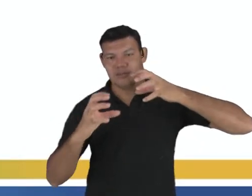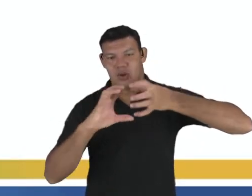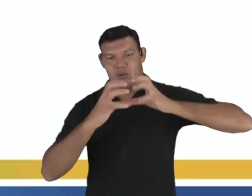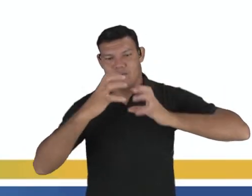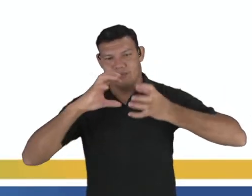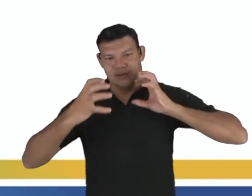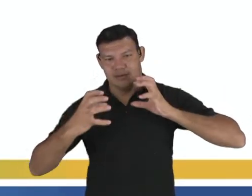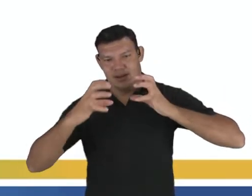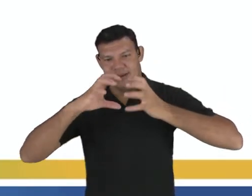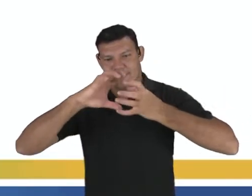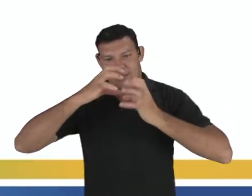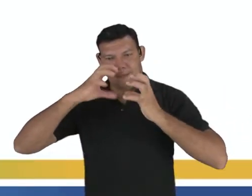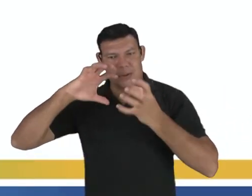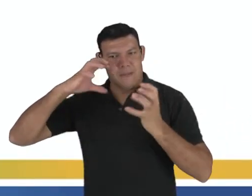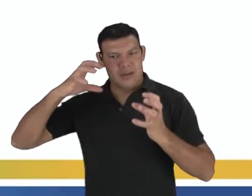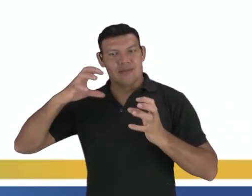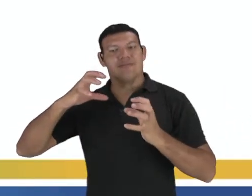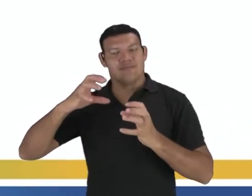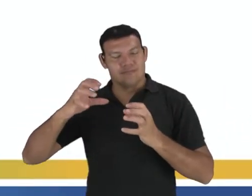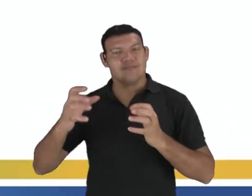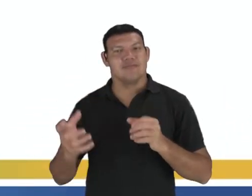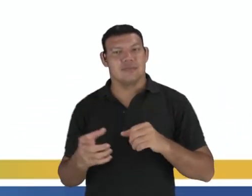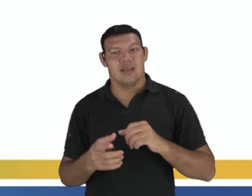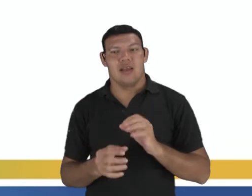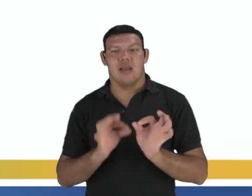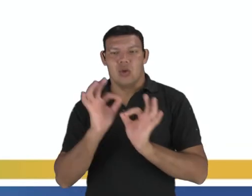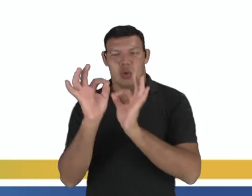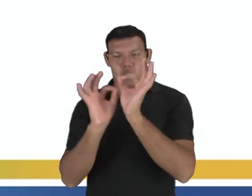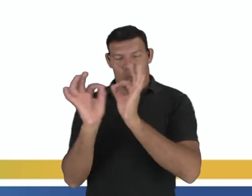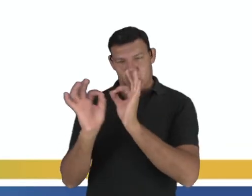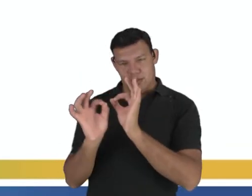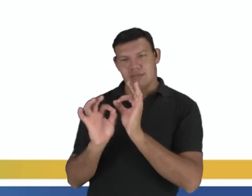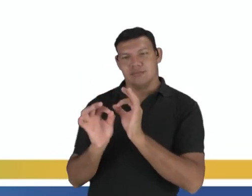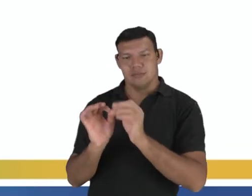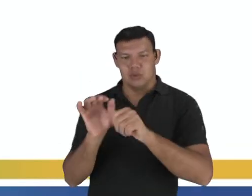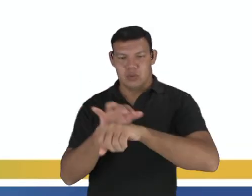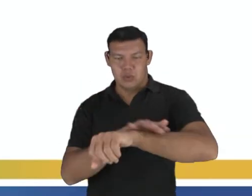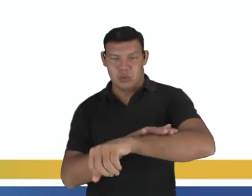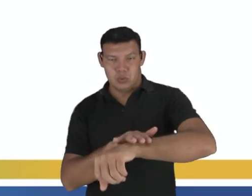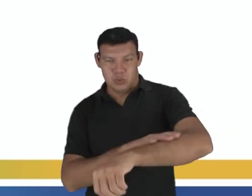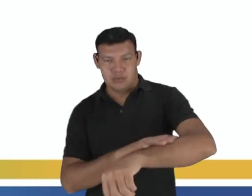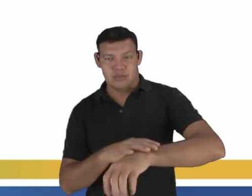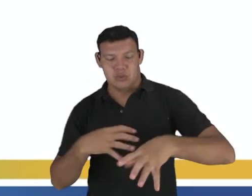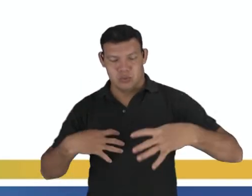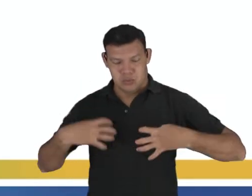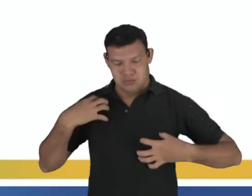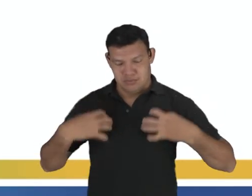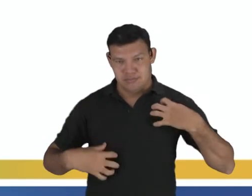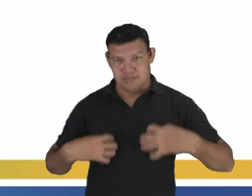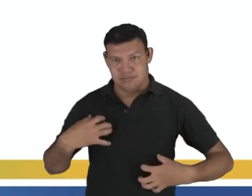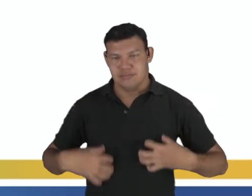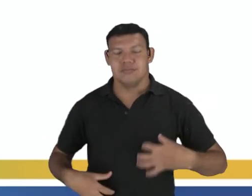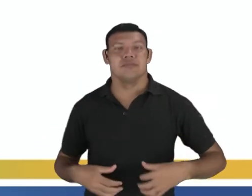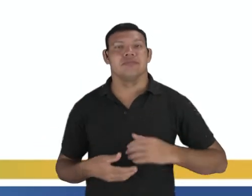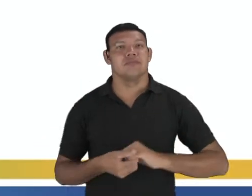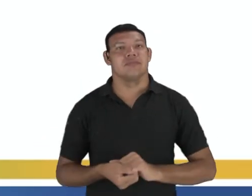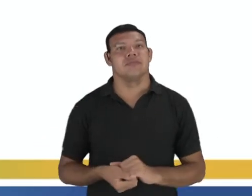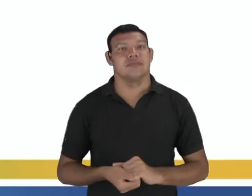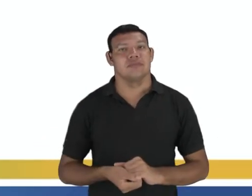então ele vai se dividindo cada vez mais para sofrer o processo de organogênese né a formação dos tecidos e órgãos tá